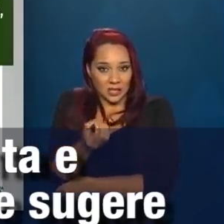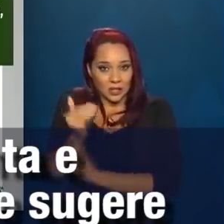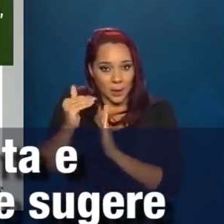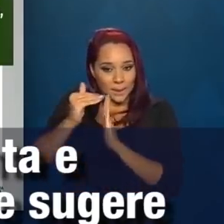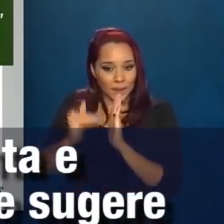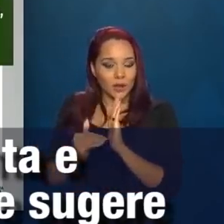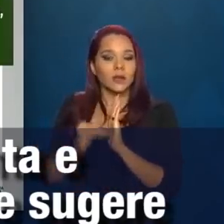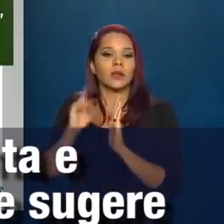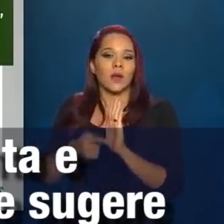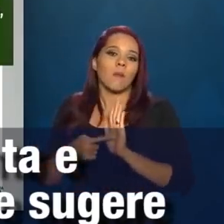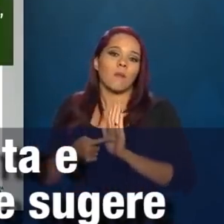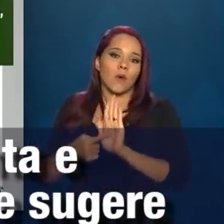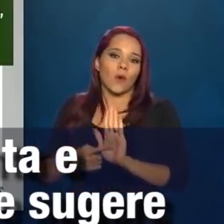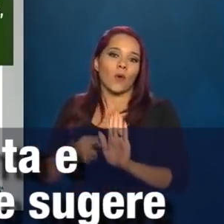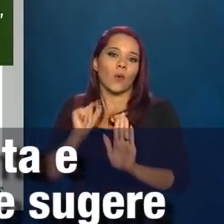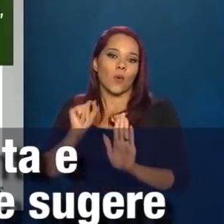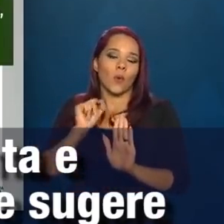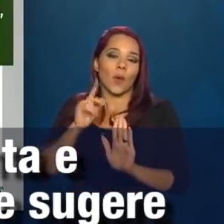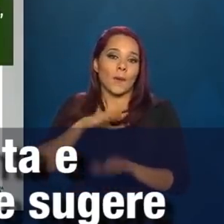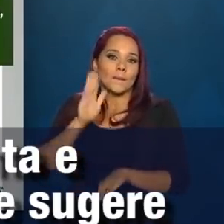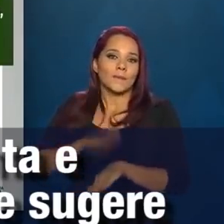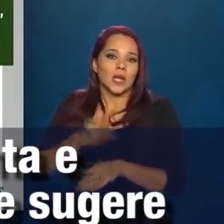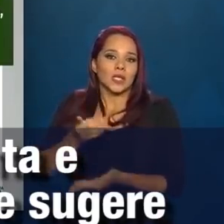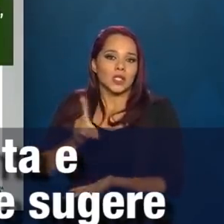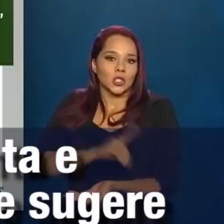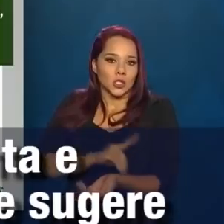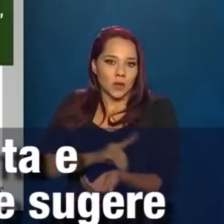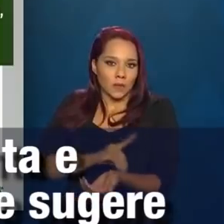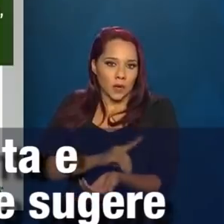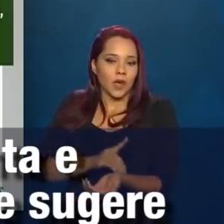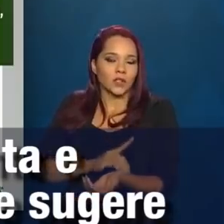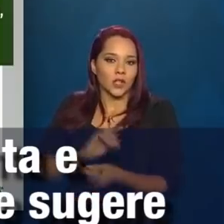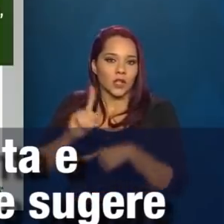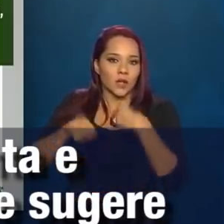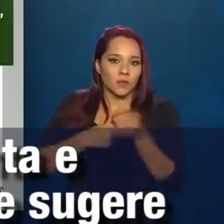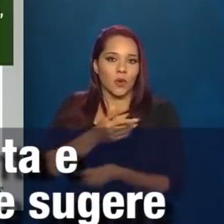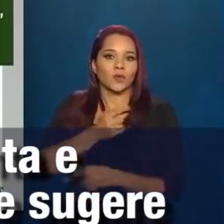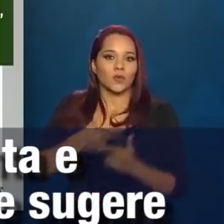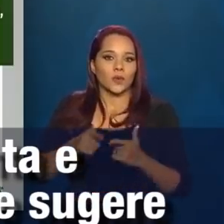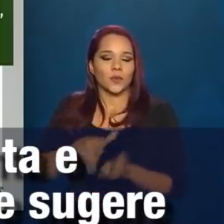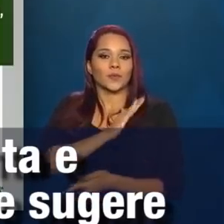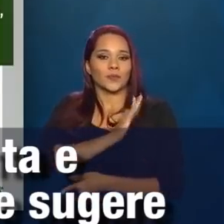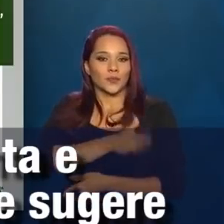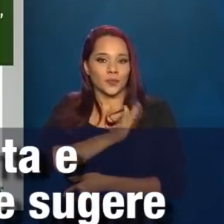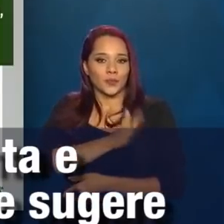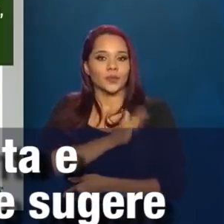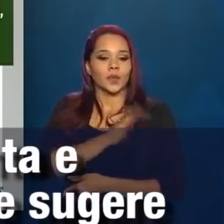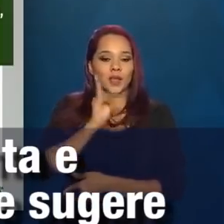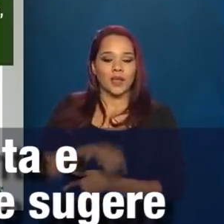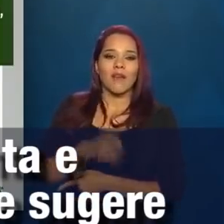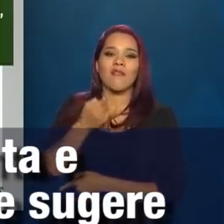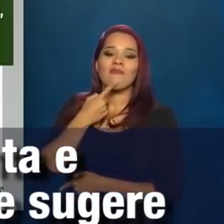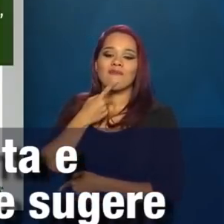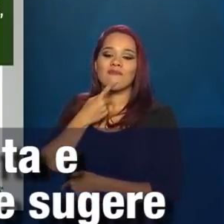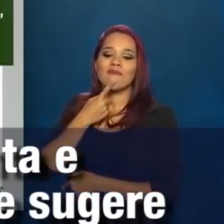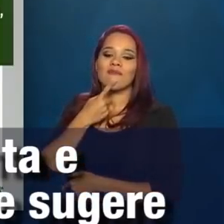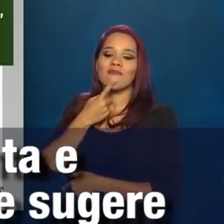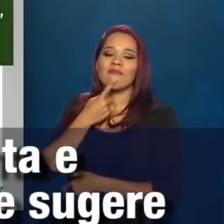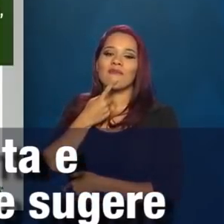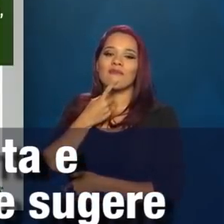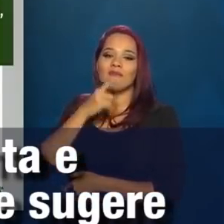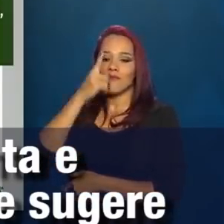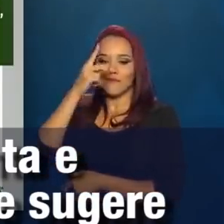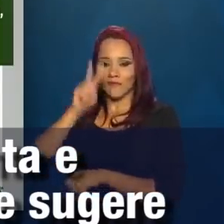anos apresentam mais diabetes, seguido de cardiopatia, que é a barra verde. E